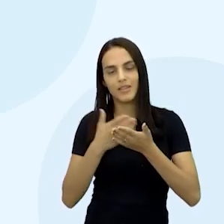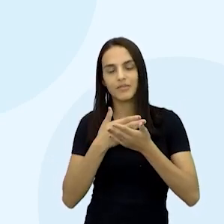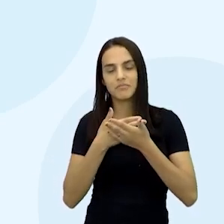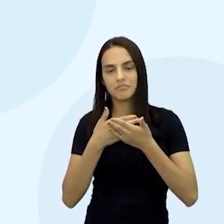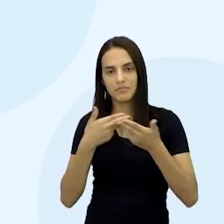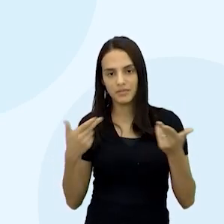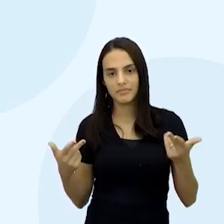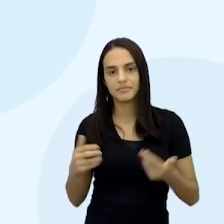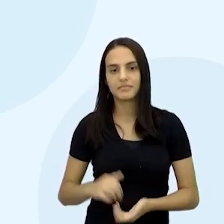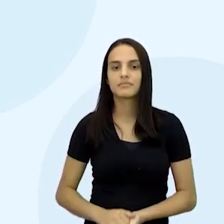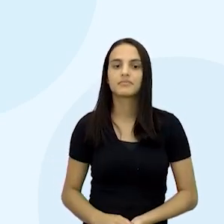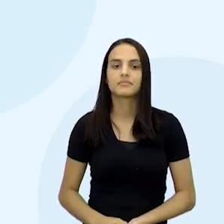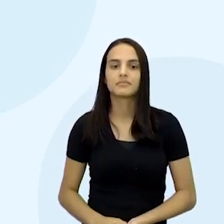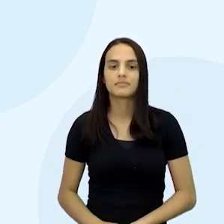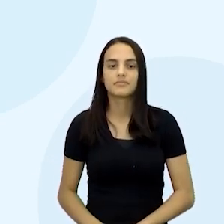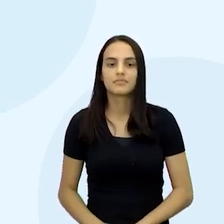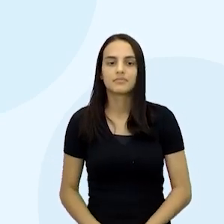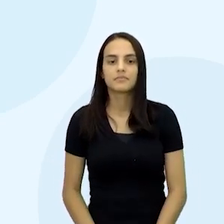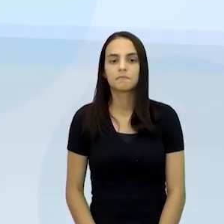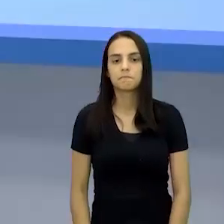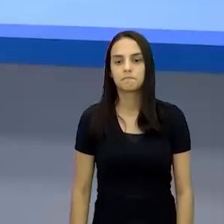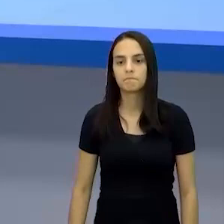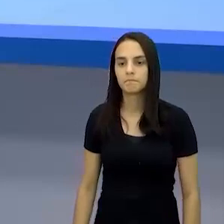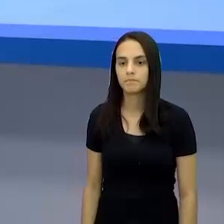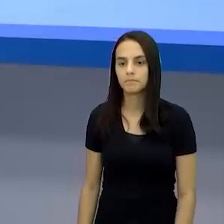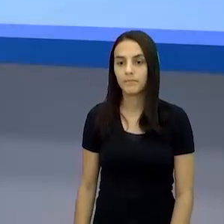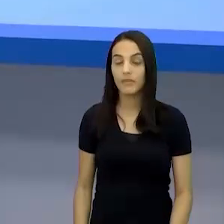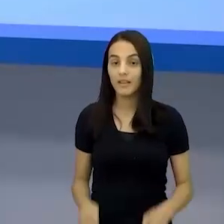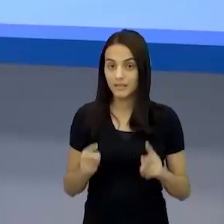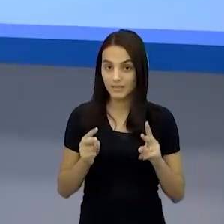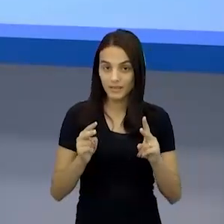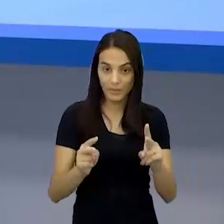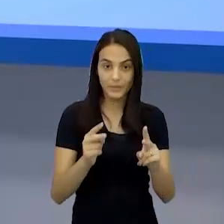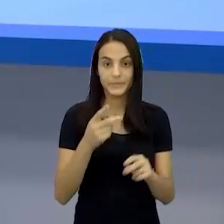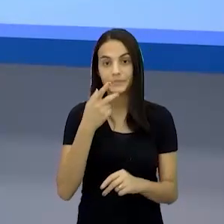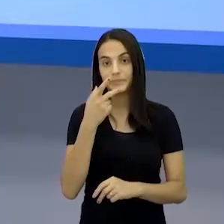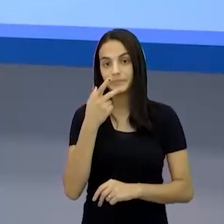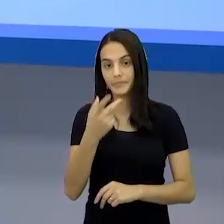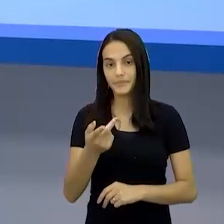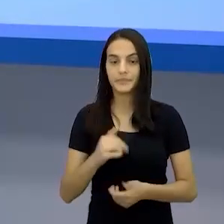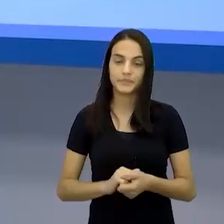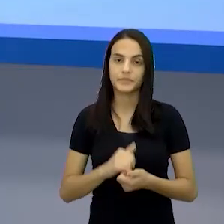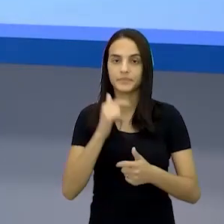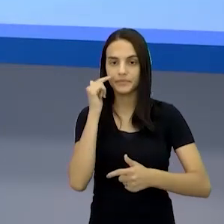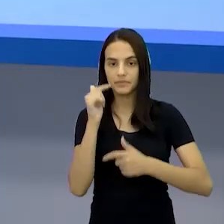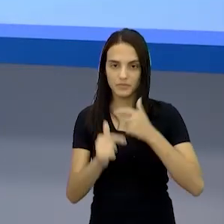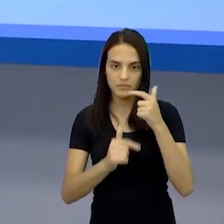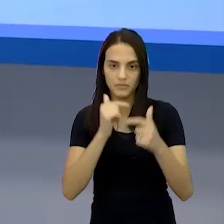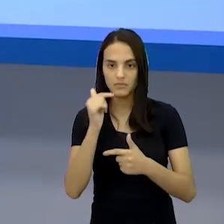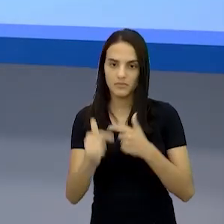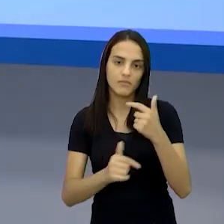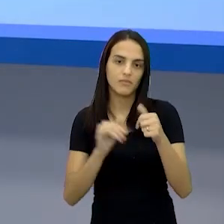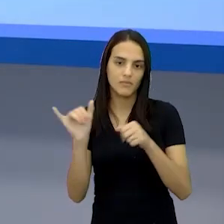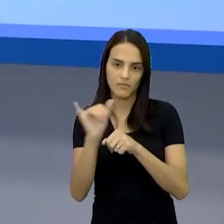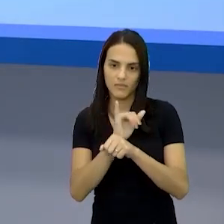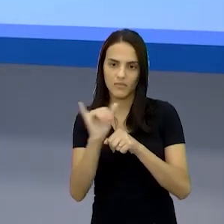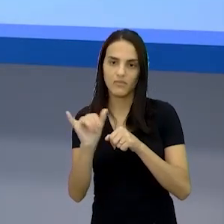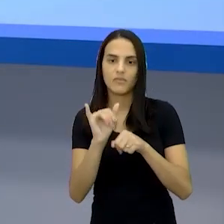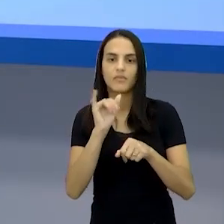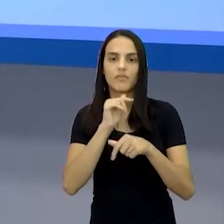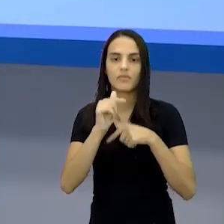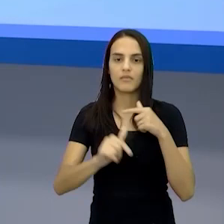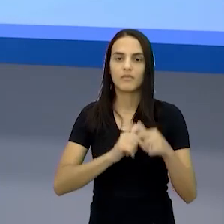didáticos. Então, é importante sempre retratar que são trabalhos aí, né, metodologias de